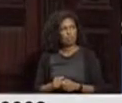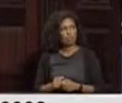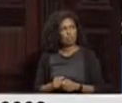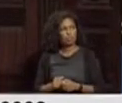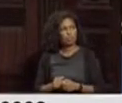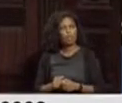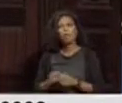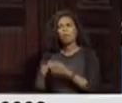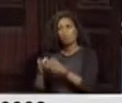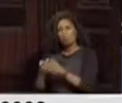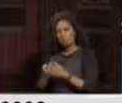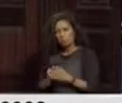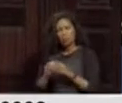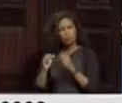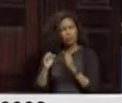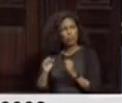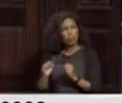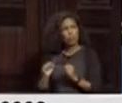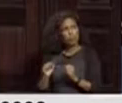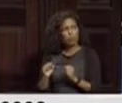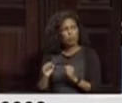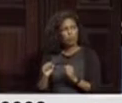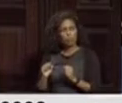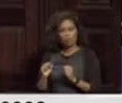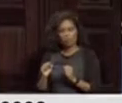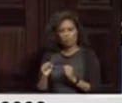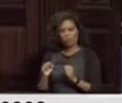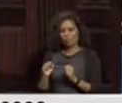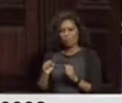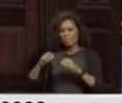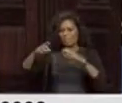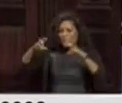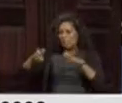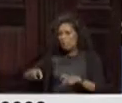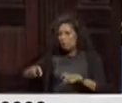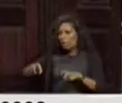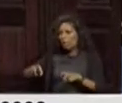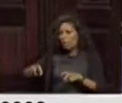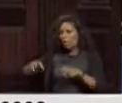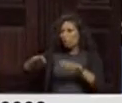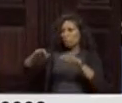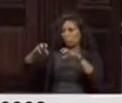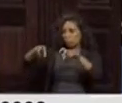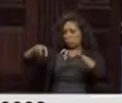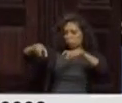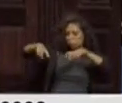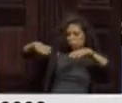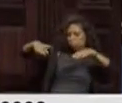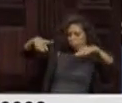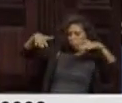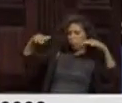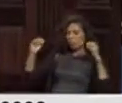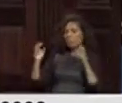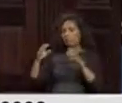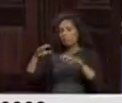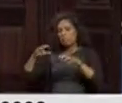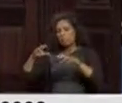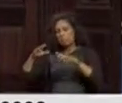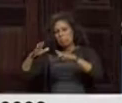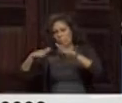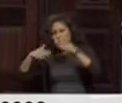nossa responsabilidade. E não a gente aqui discutir se isto é um ato ditatorial ou